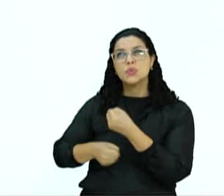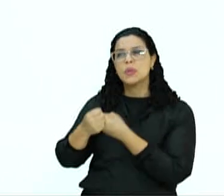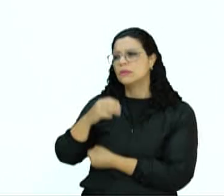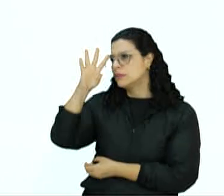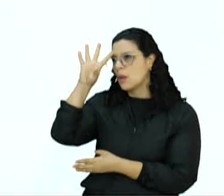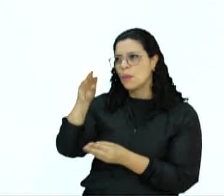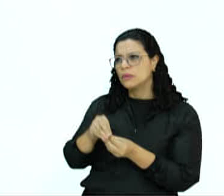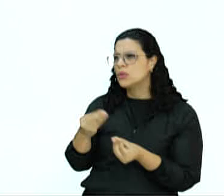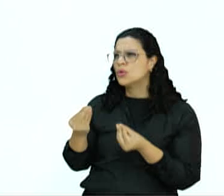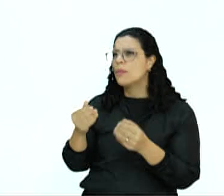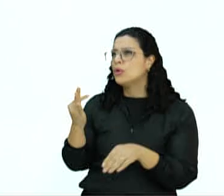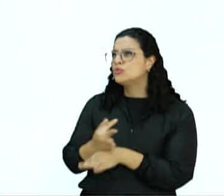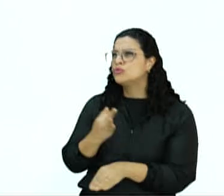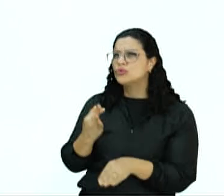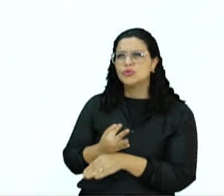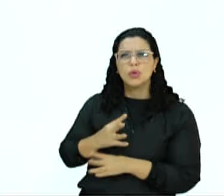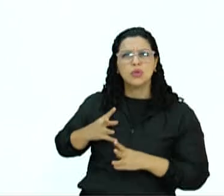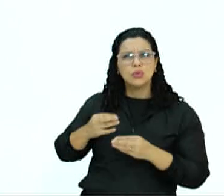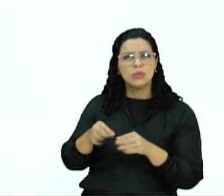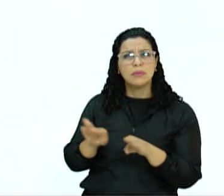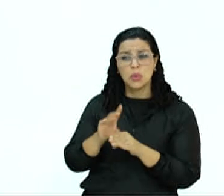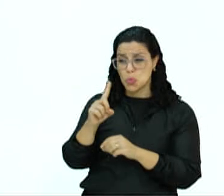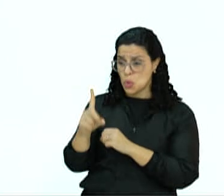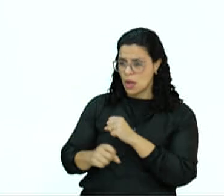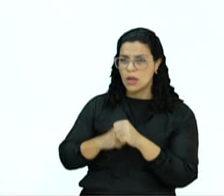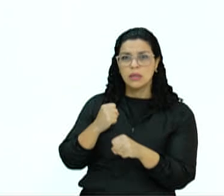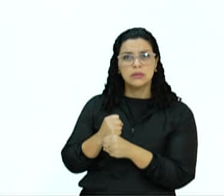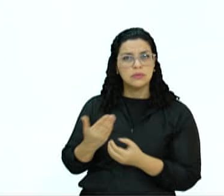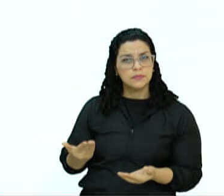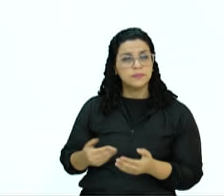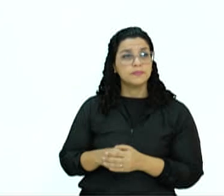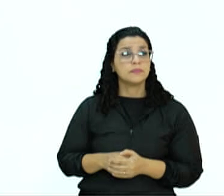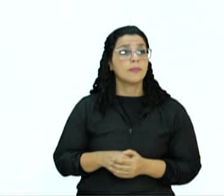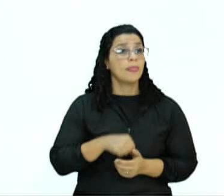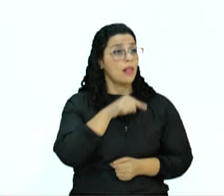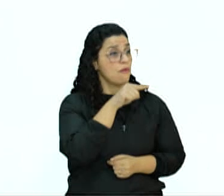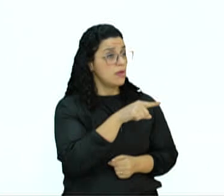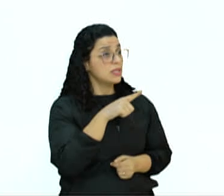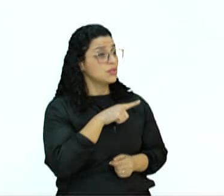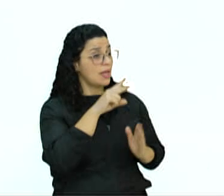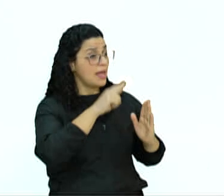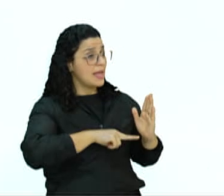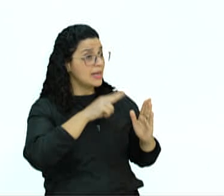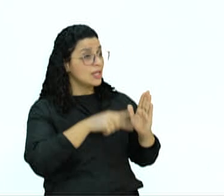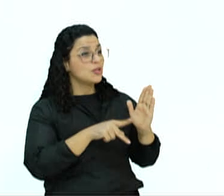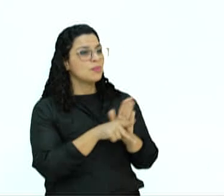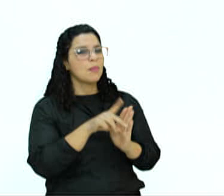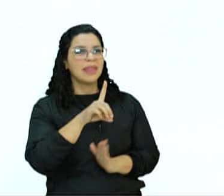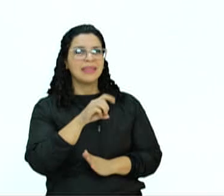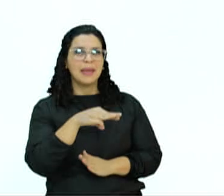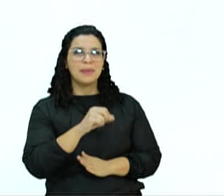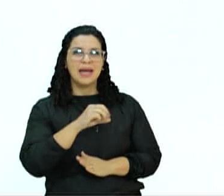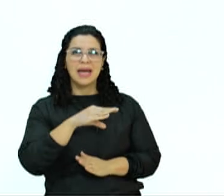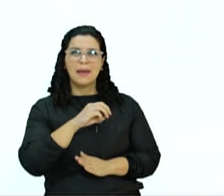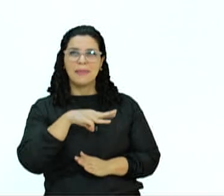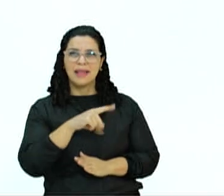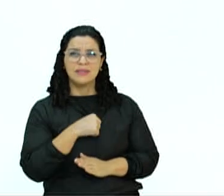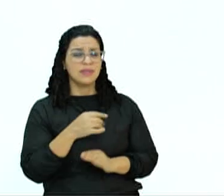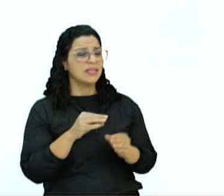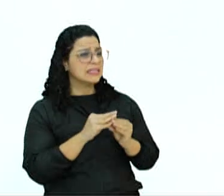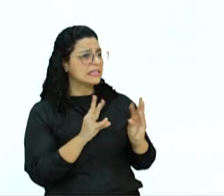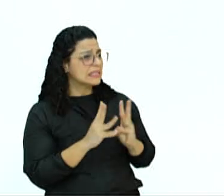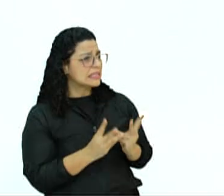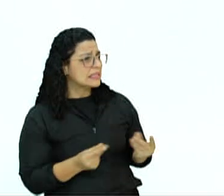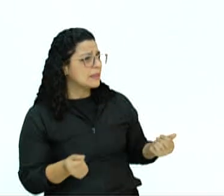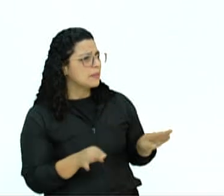até hoje como aguentei tanto. Imagine, 1 ano. É que você tinha lido A Dama das Camélias. Ficou assim toda frágil,